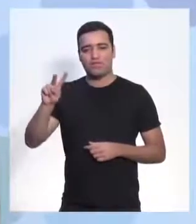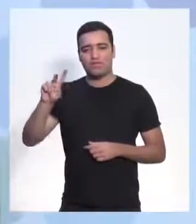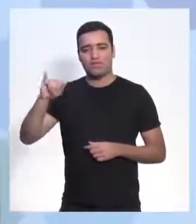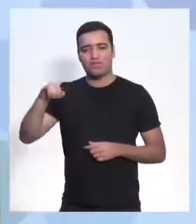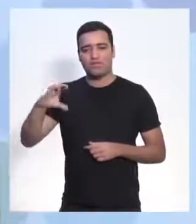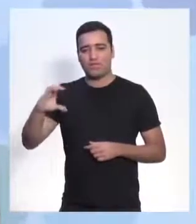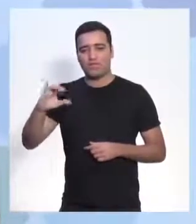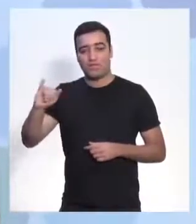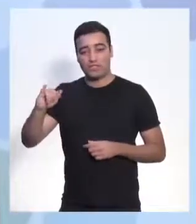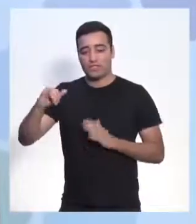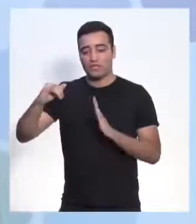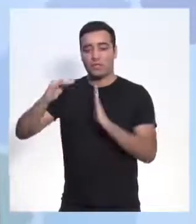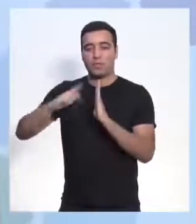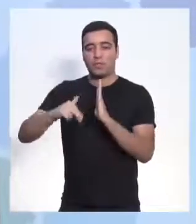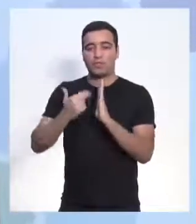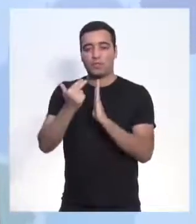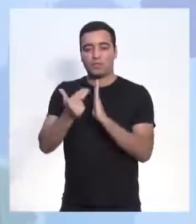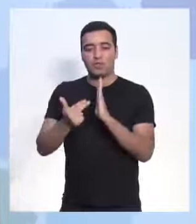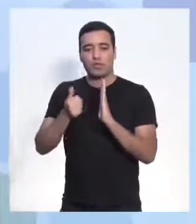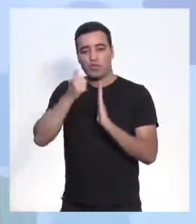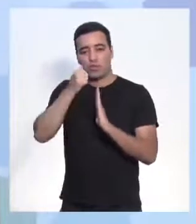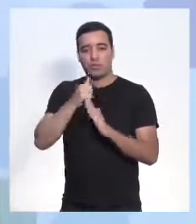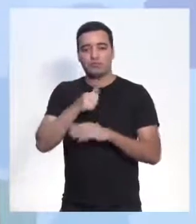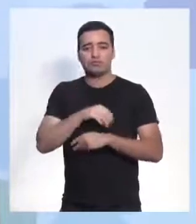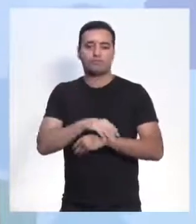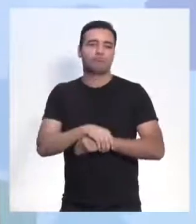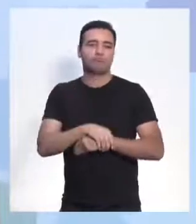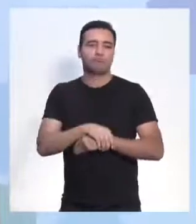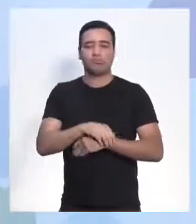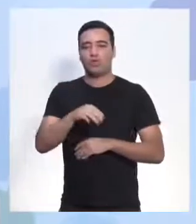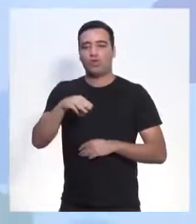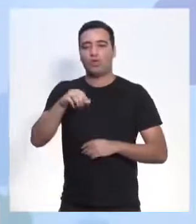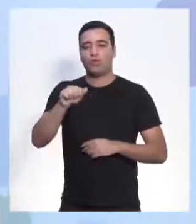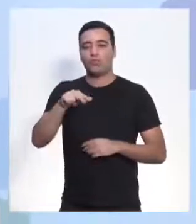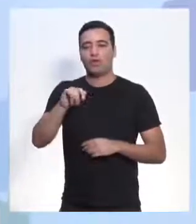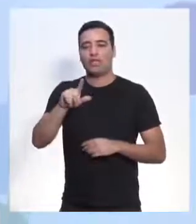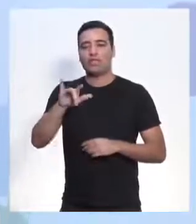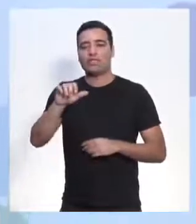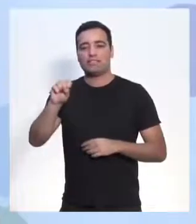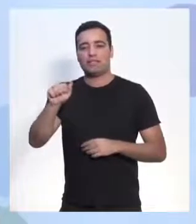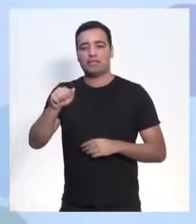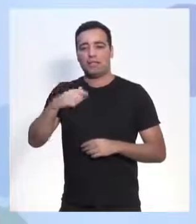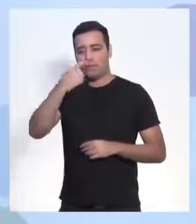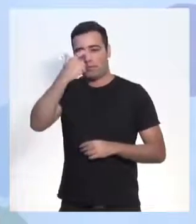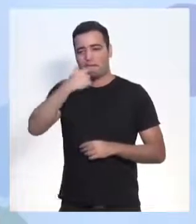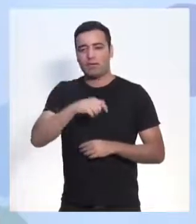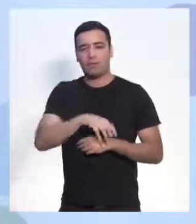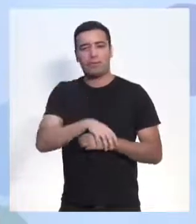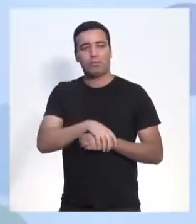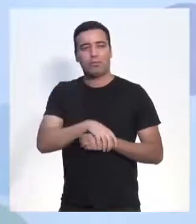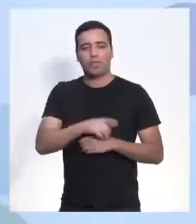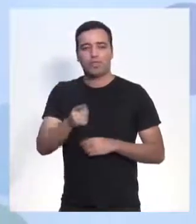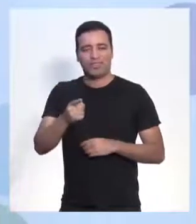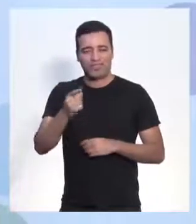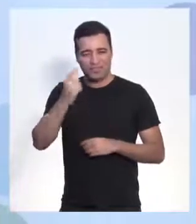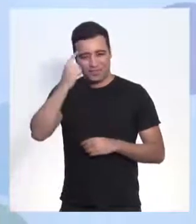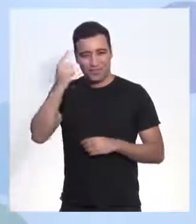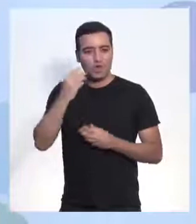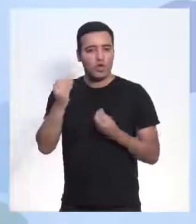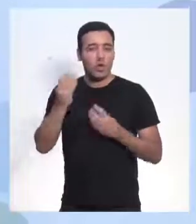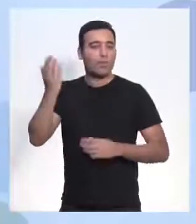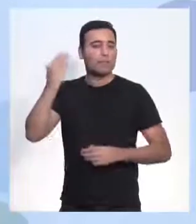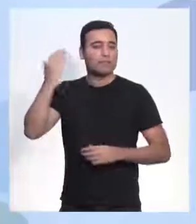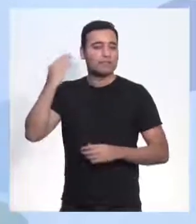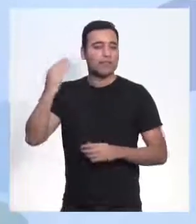painted the Mona Lisa. E aí, como é que fica essa frase na voz passiva? No passado. Mona